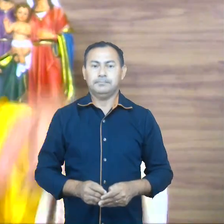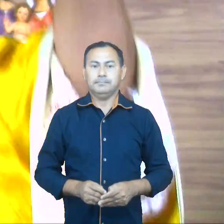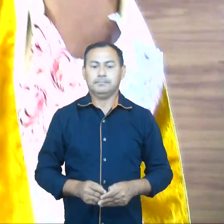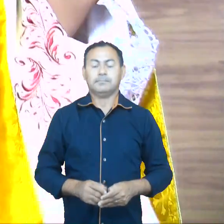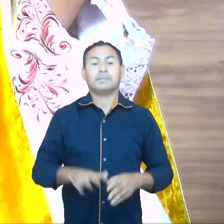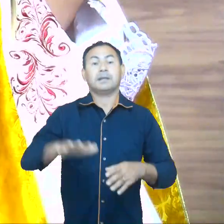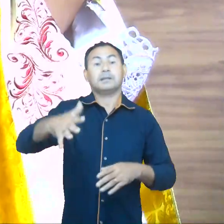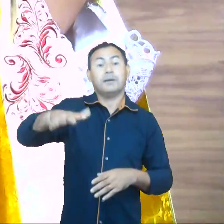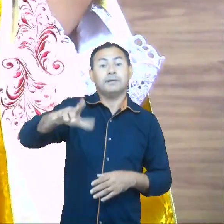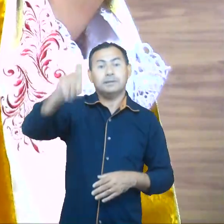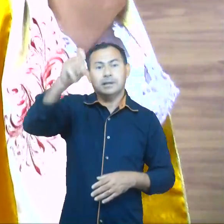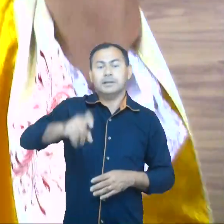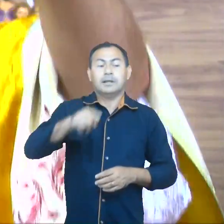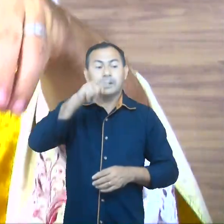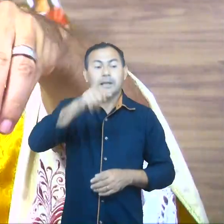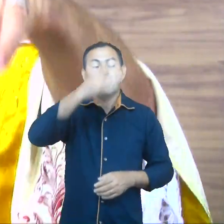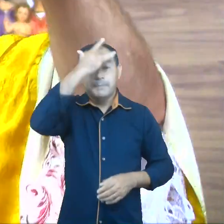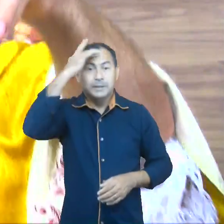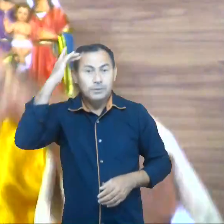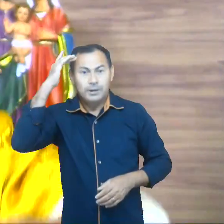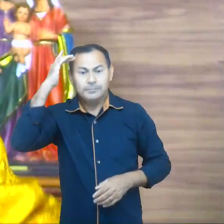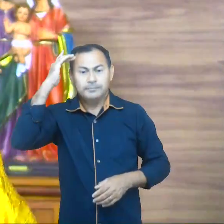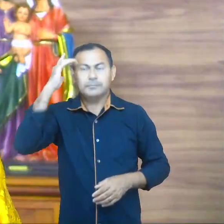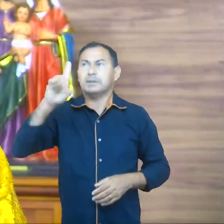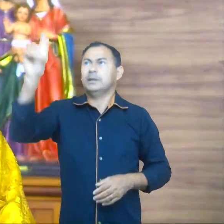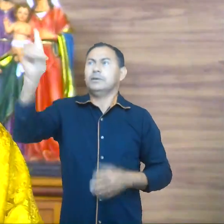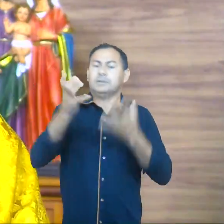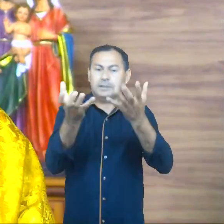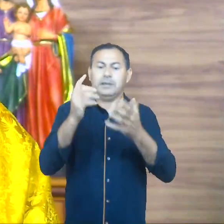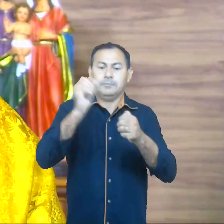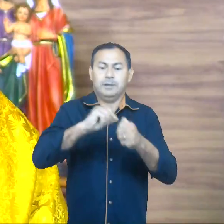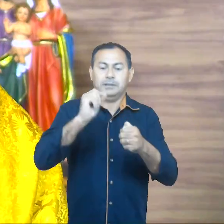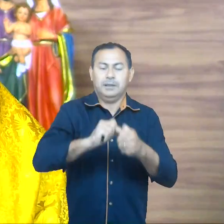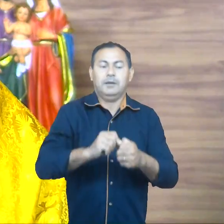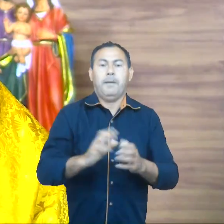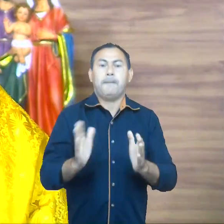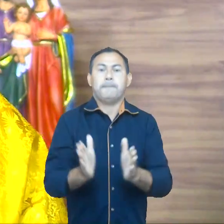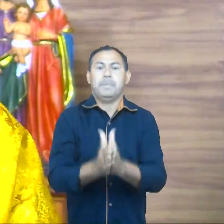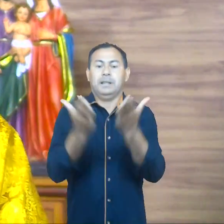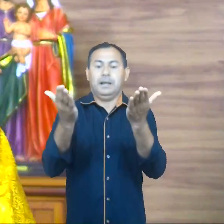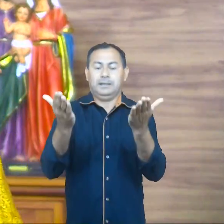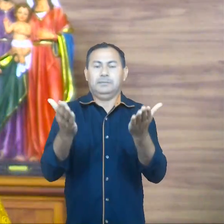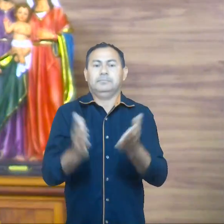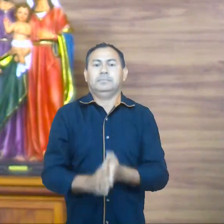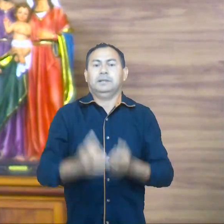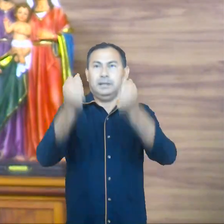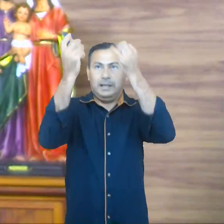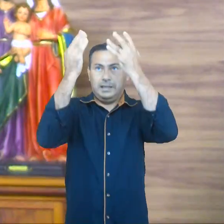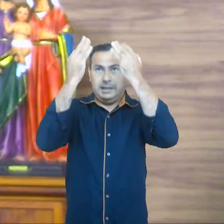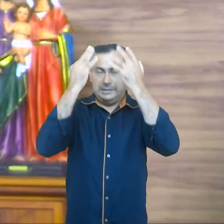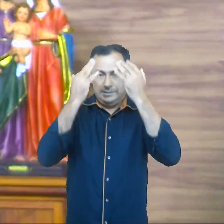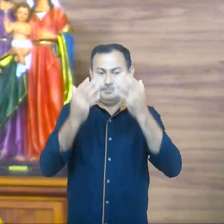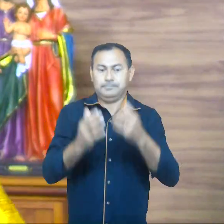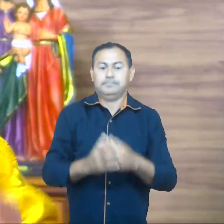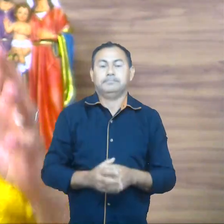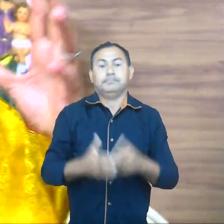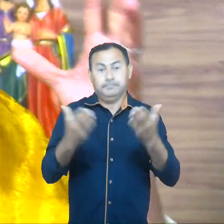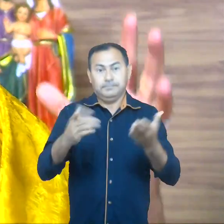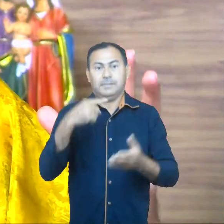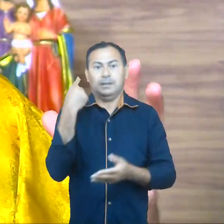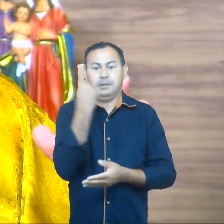E talvez seja para aquela pessoa que Deus quer realizar o milagre, a graça. Então